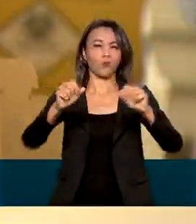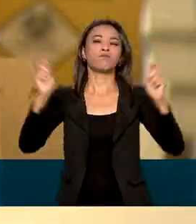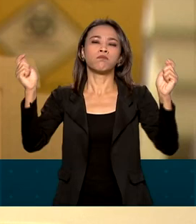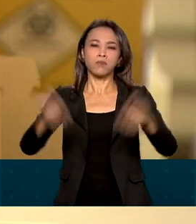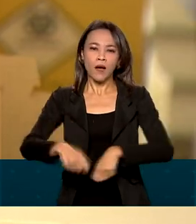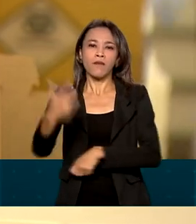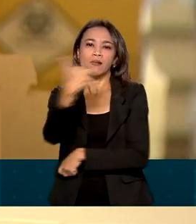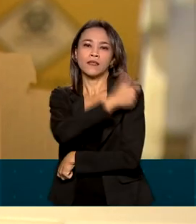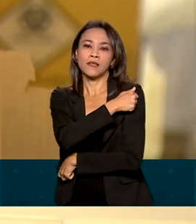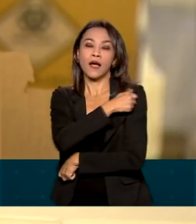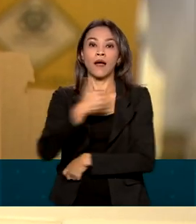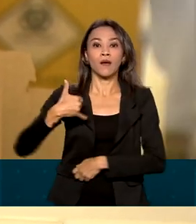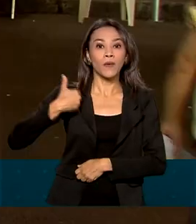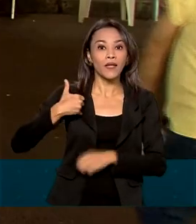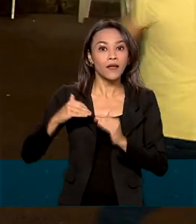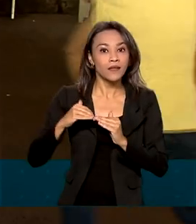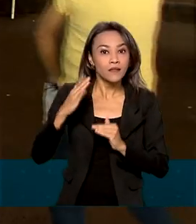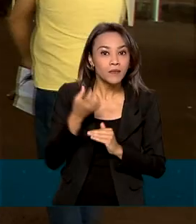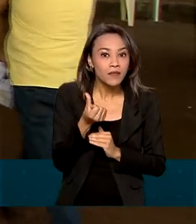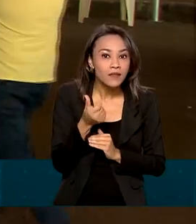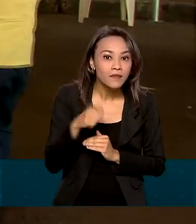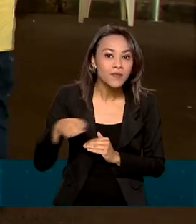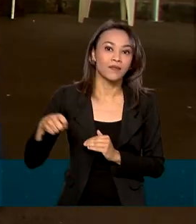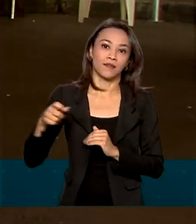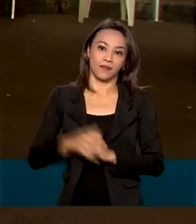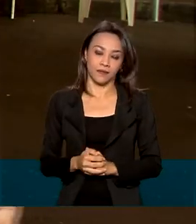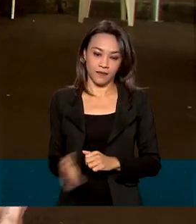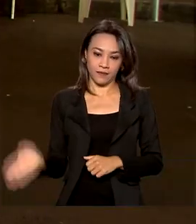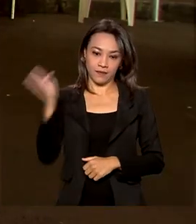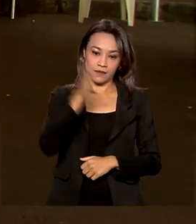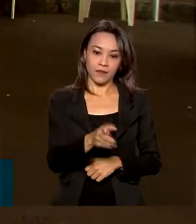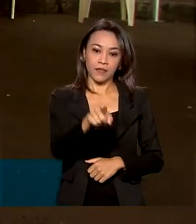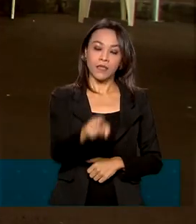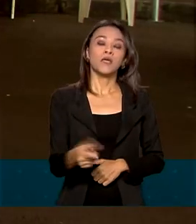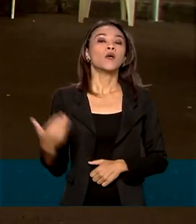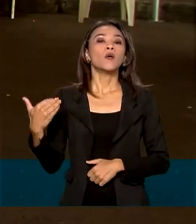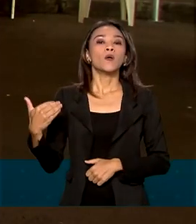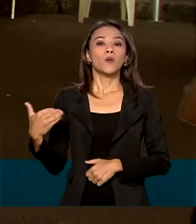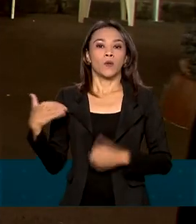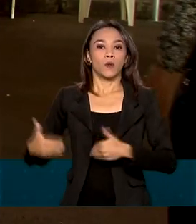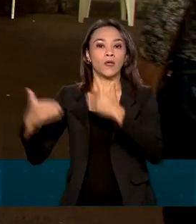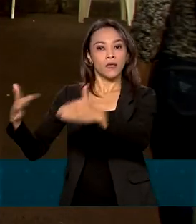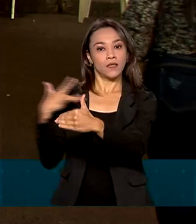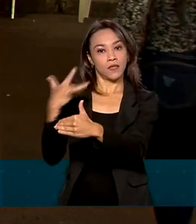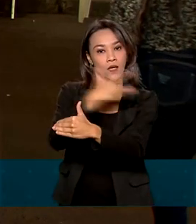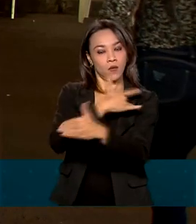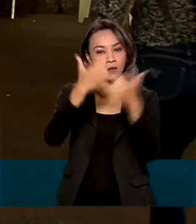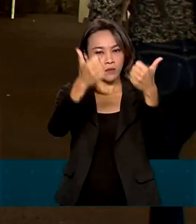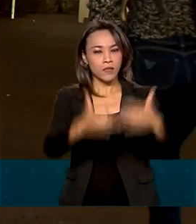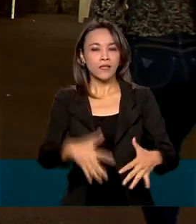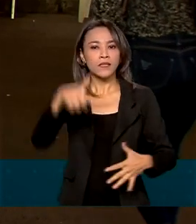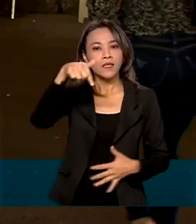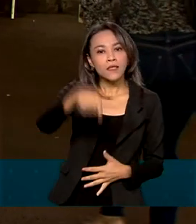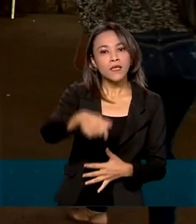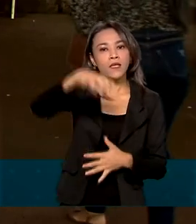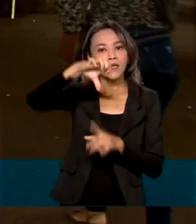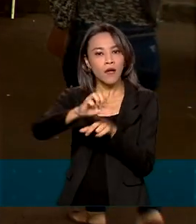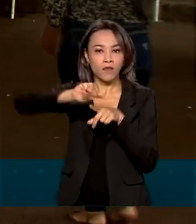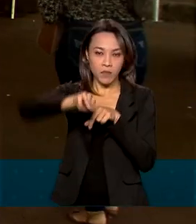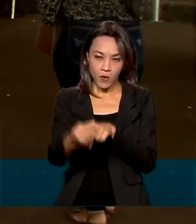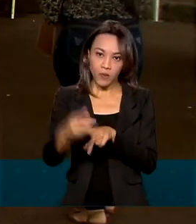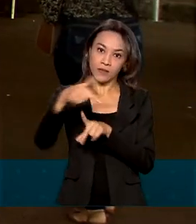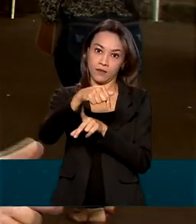de 6 meses de idade. O Ministério da Saúde estima que 79 milhões e 700 mil